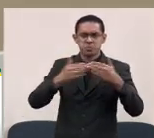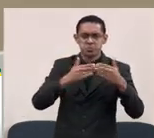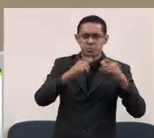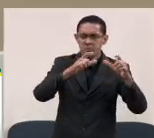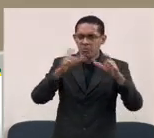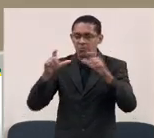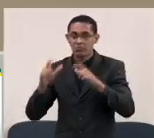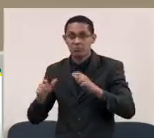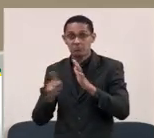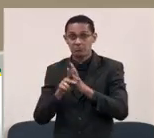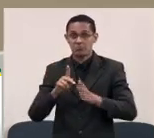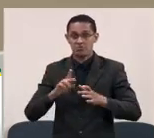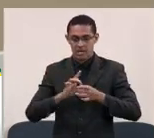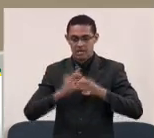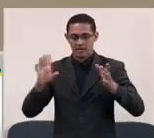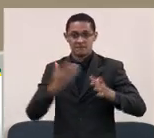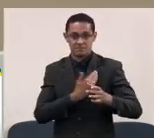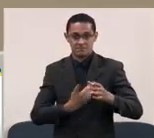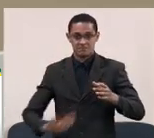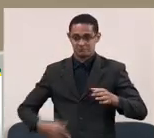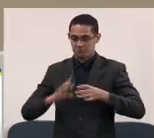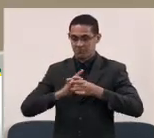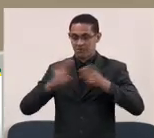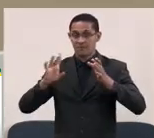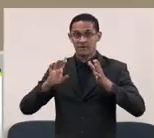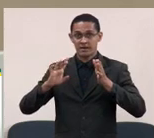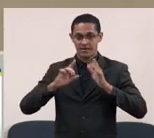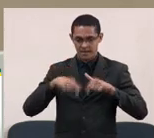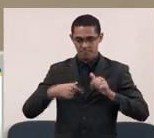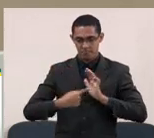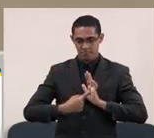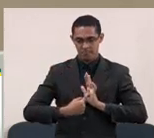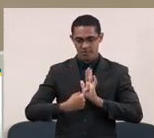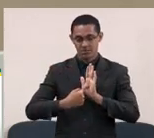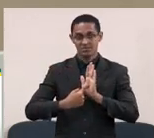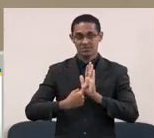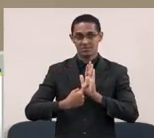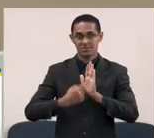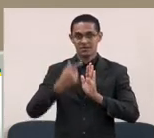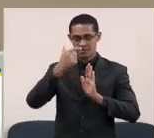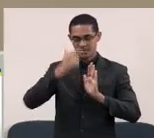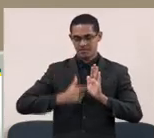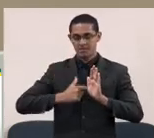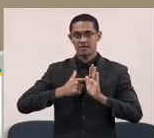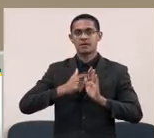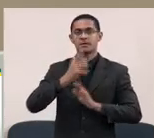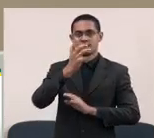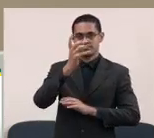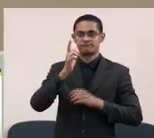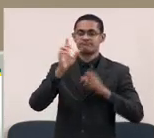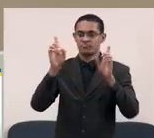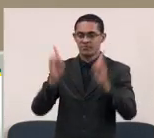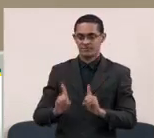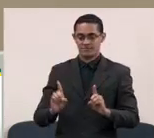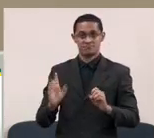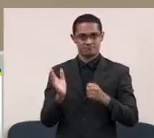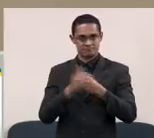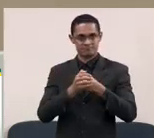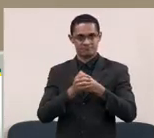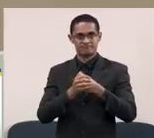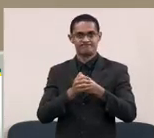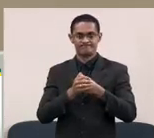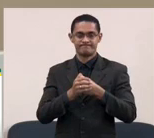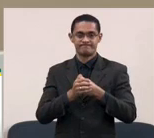local público, identificar que aquela pessoa tem uma deficiência oculta. E dessa forma,